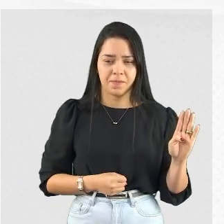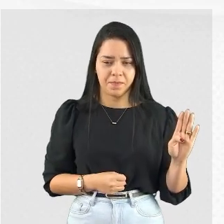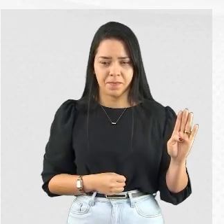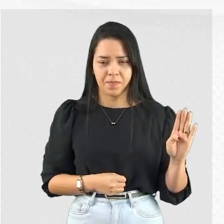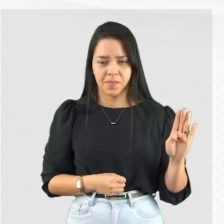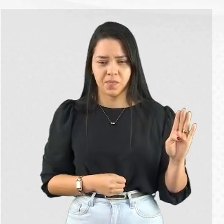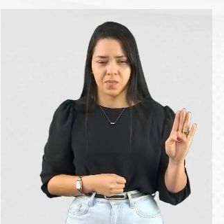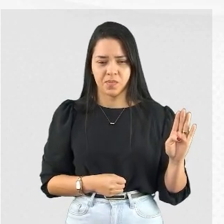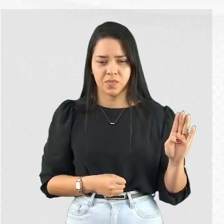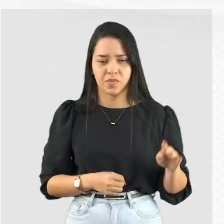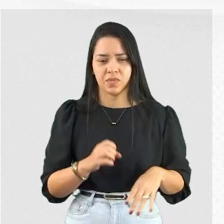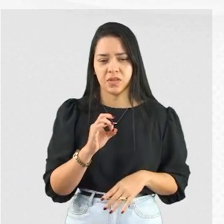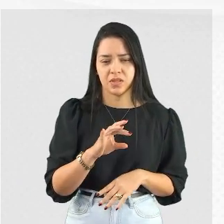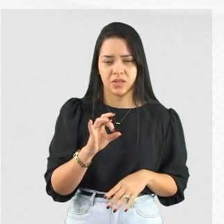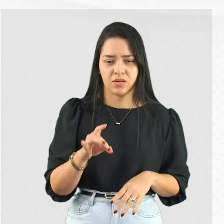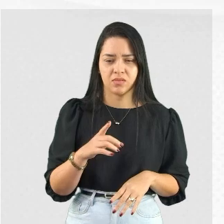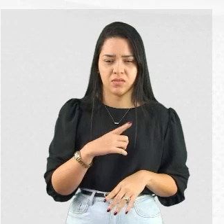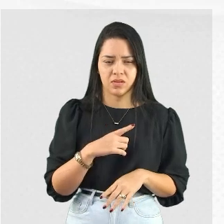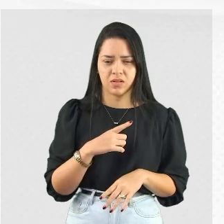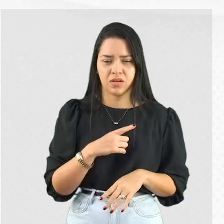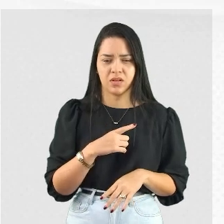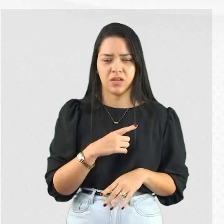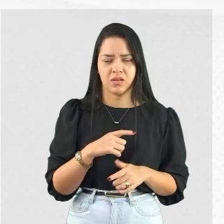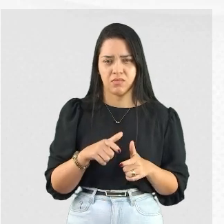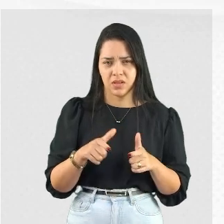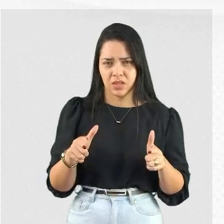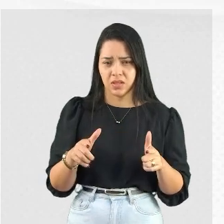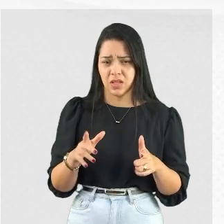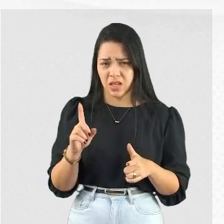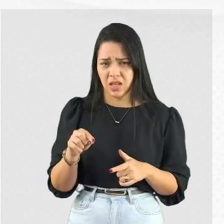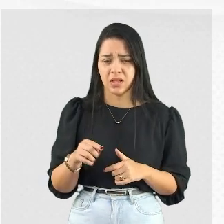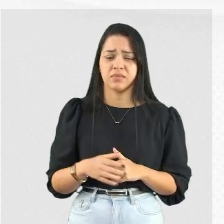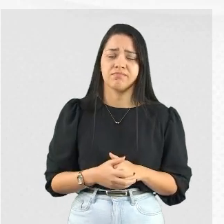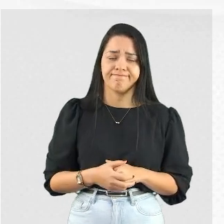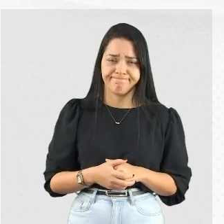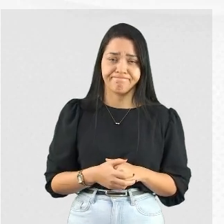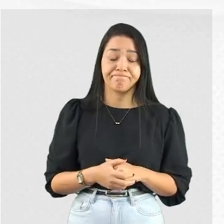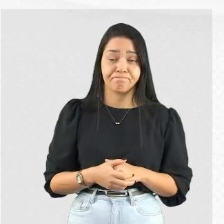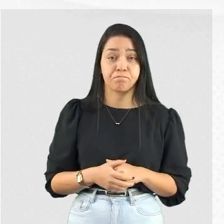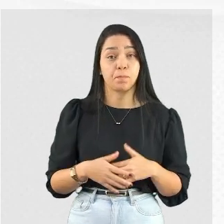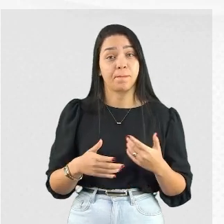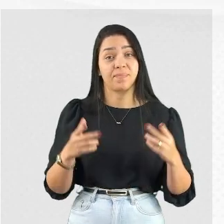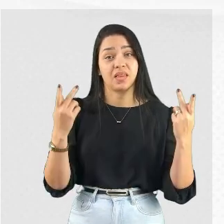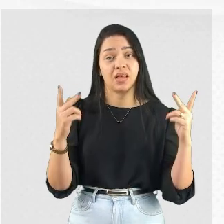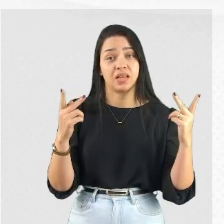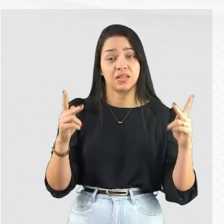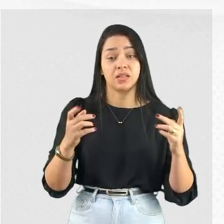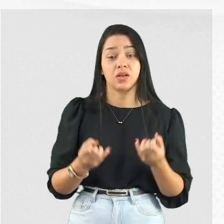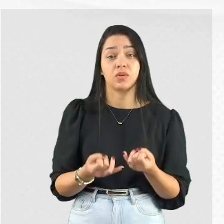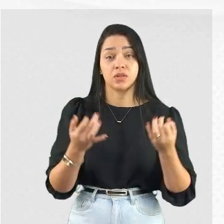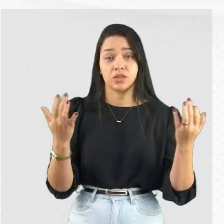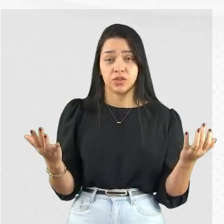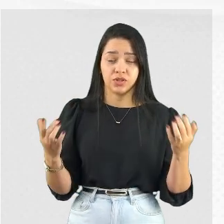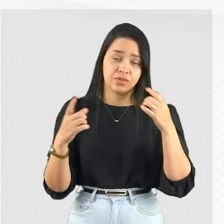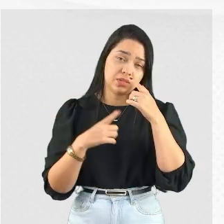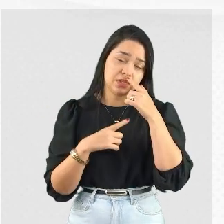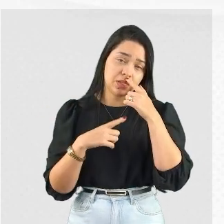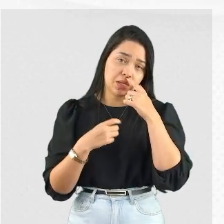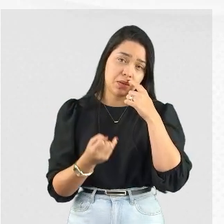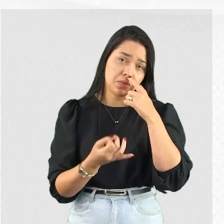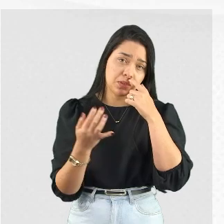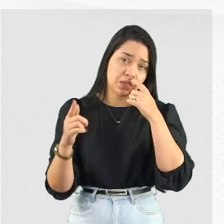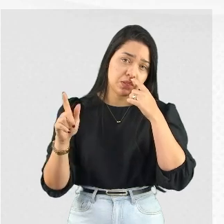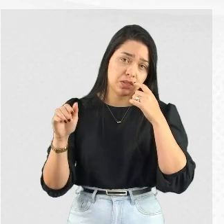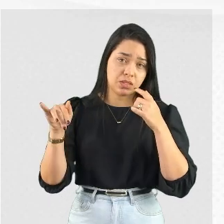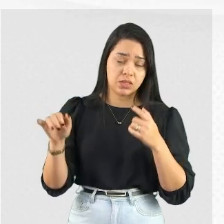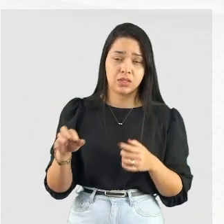genes, cada um com o efeito pequeno e cumulativo, é isso mesmo, né, pessoal? Isso que é herança quantitativa, é a quantidade de gene, né?